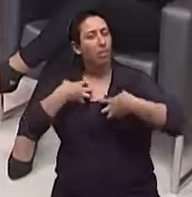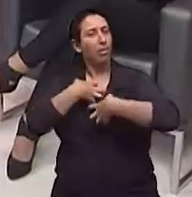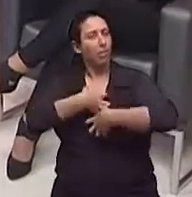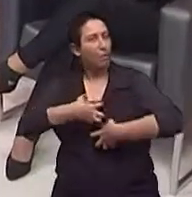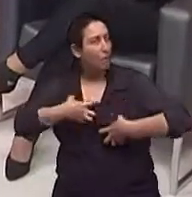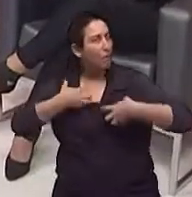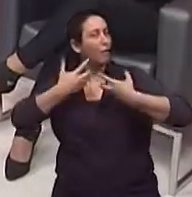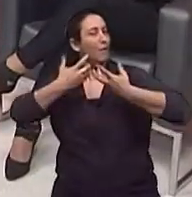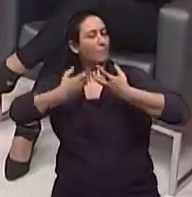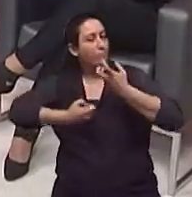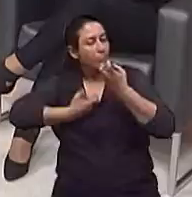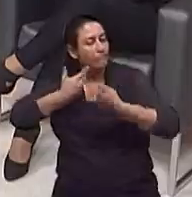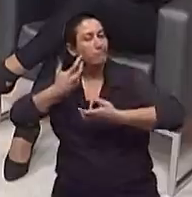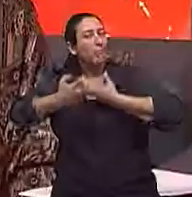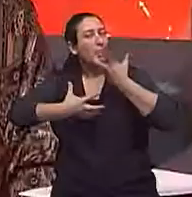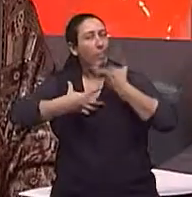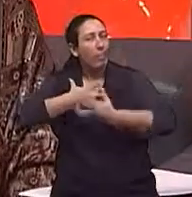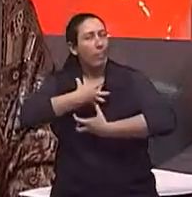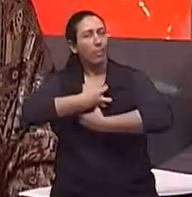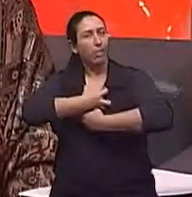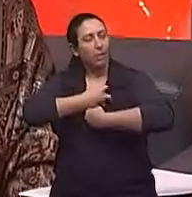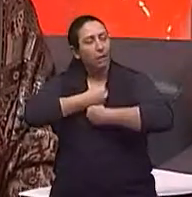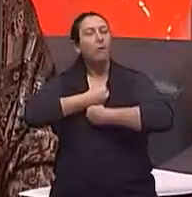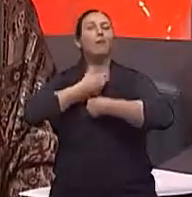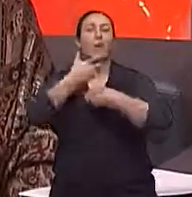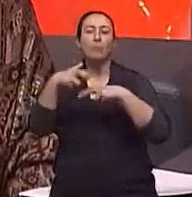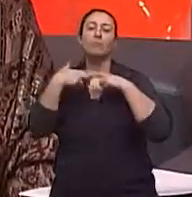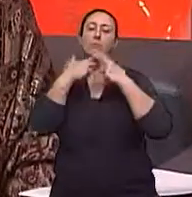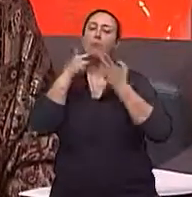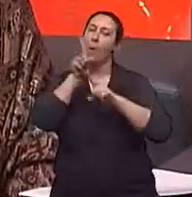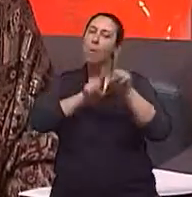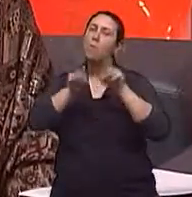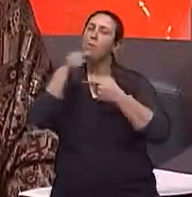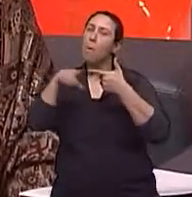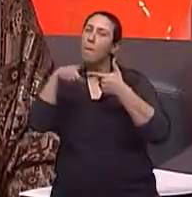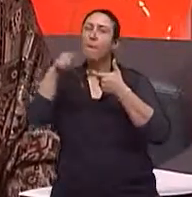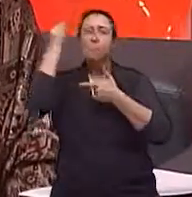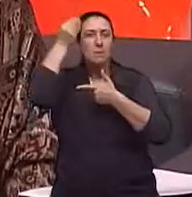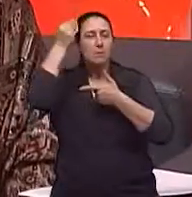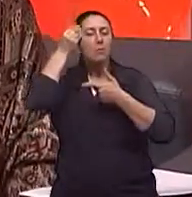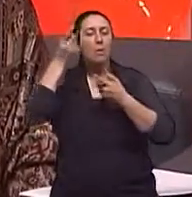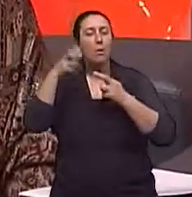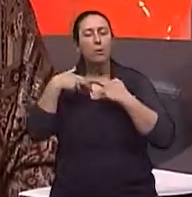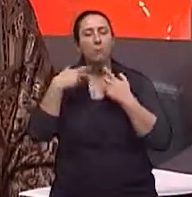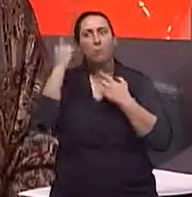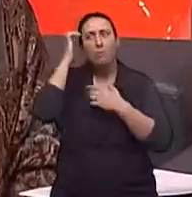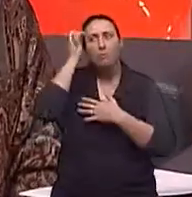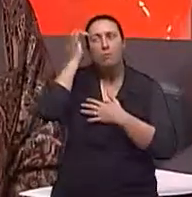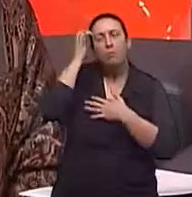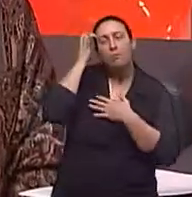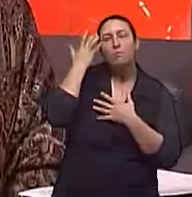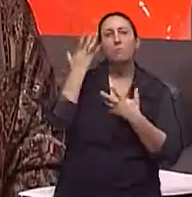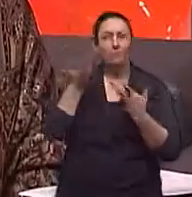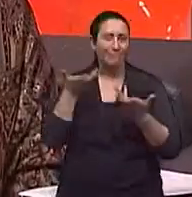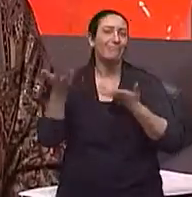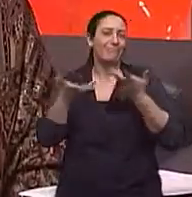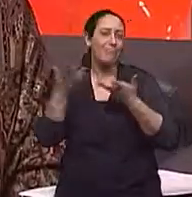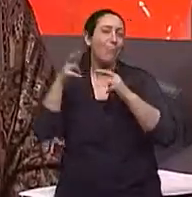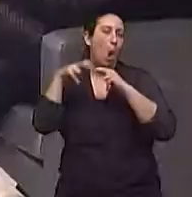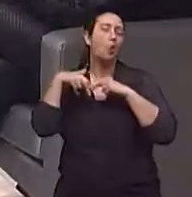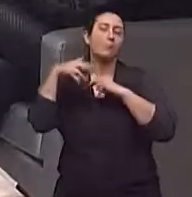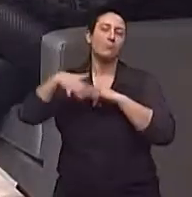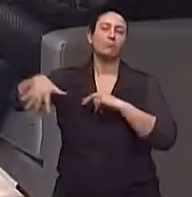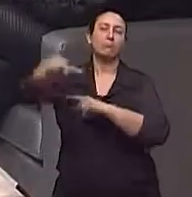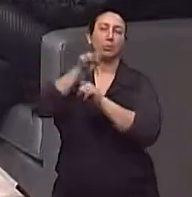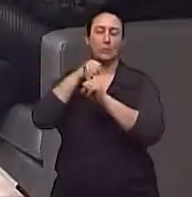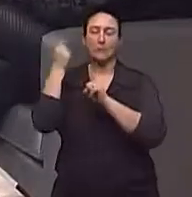produzindo muita angústia Muita ansiedade e por conta disso alguns problemas psíquicos que advêm desta construção social mês